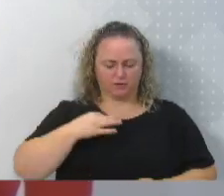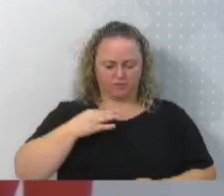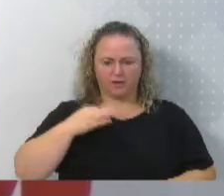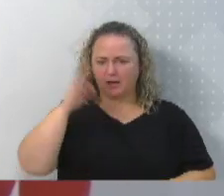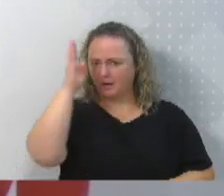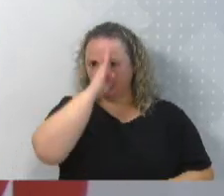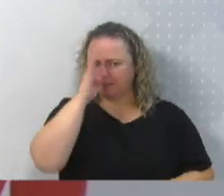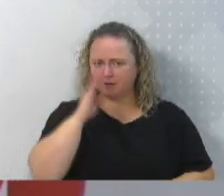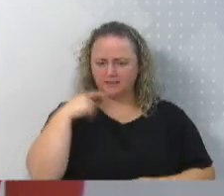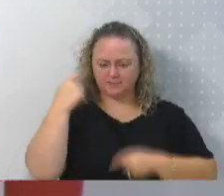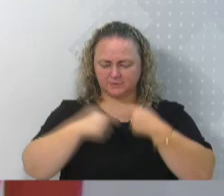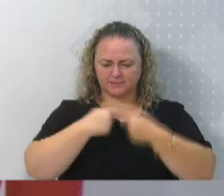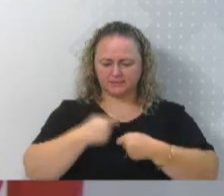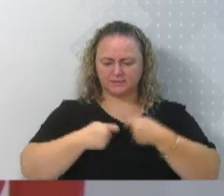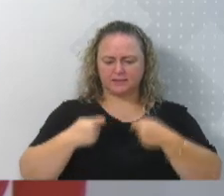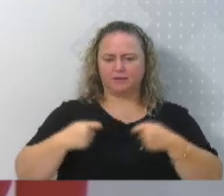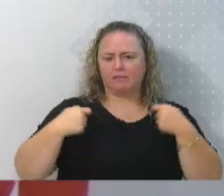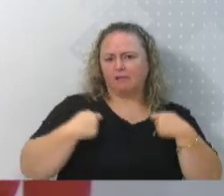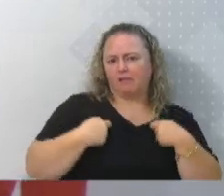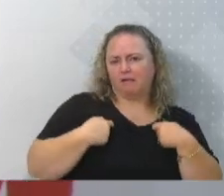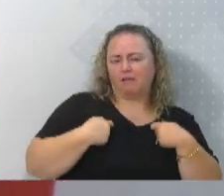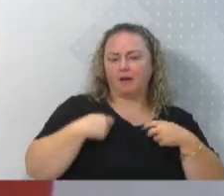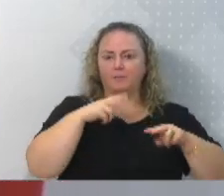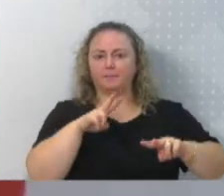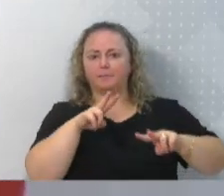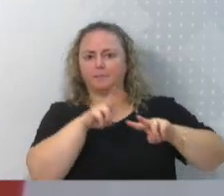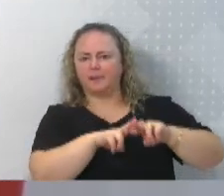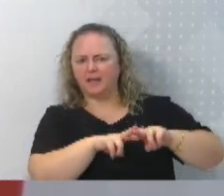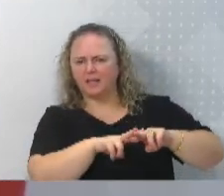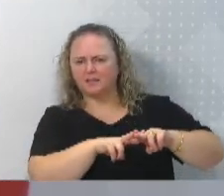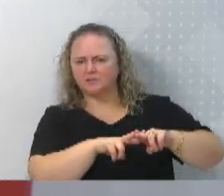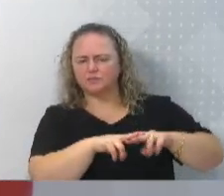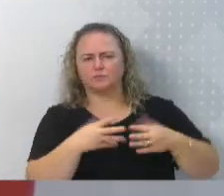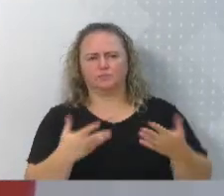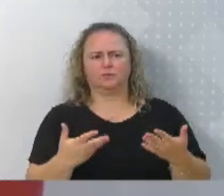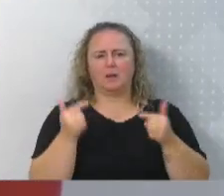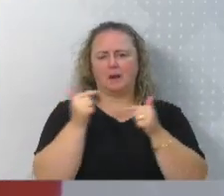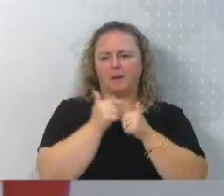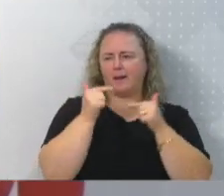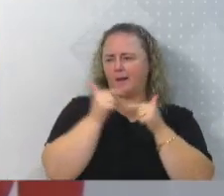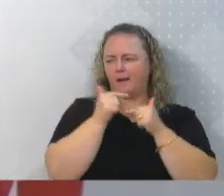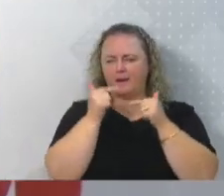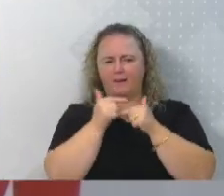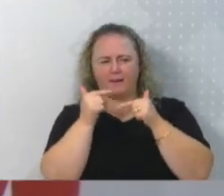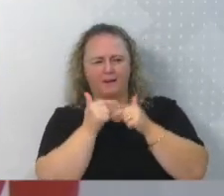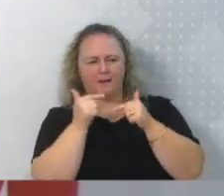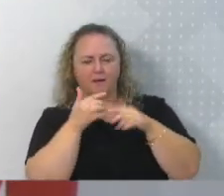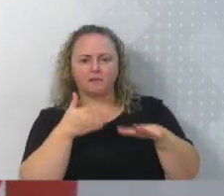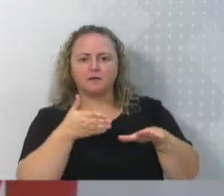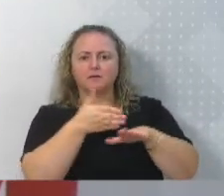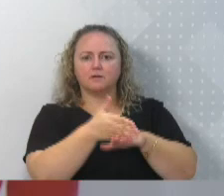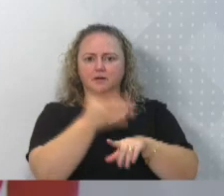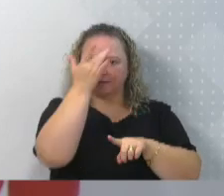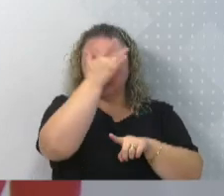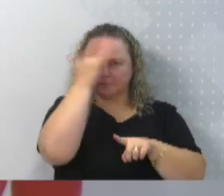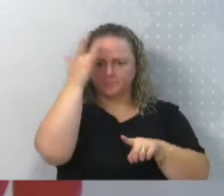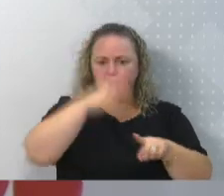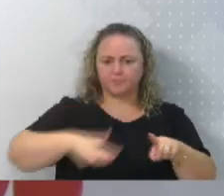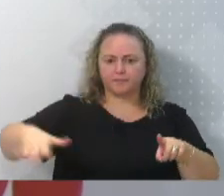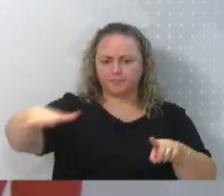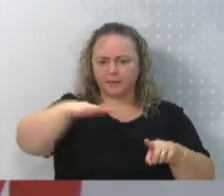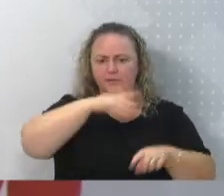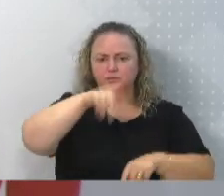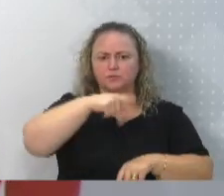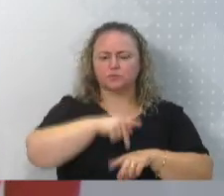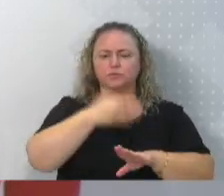do Brasil com a bandeira do Brasil nas costas dentro de uma cela né ridicularizando as pessoas que foram para as ruas né Por